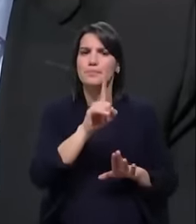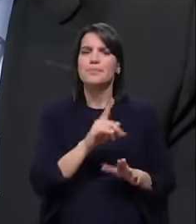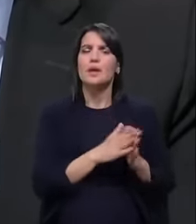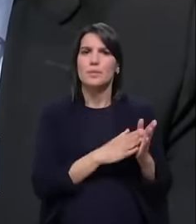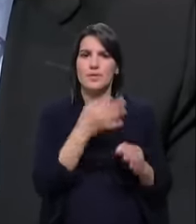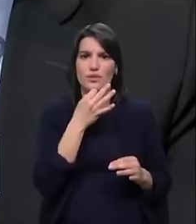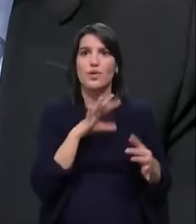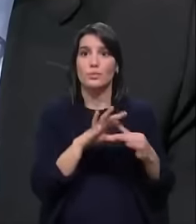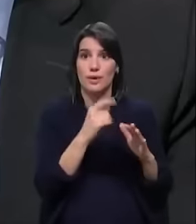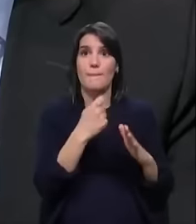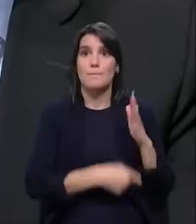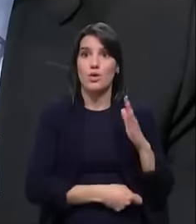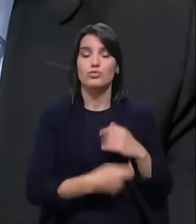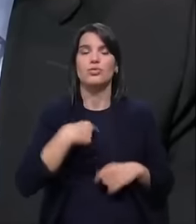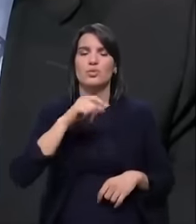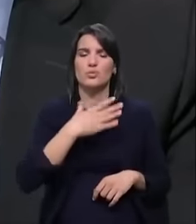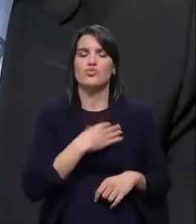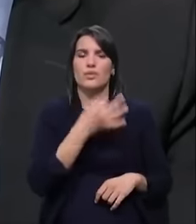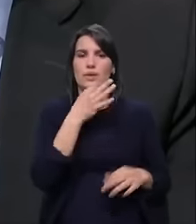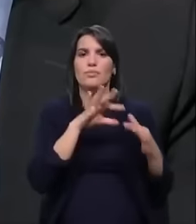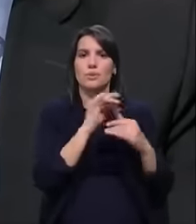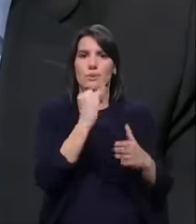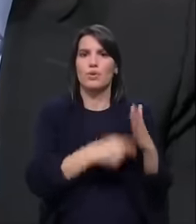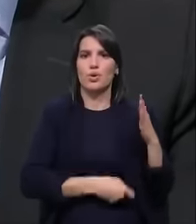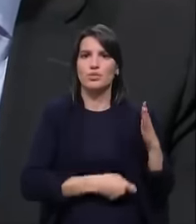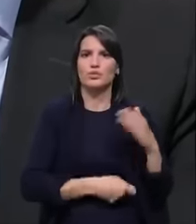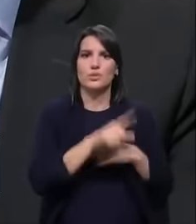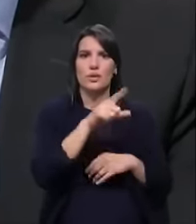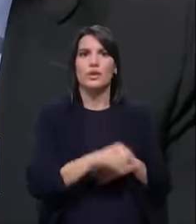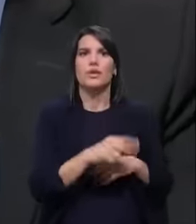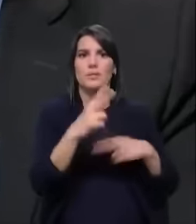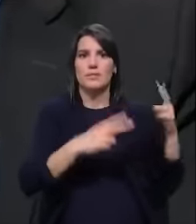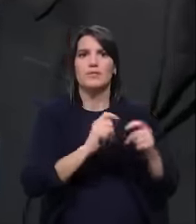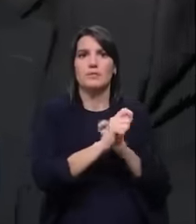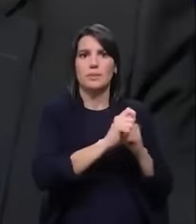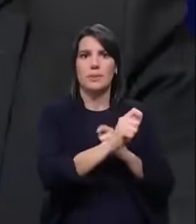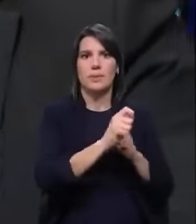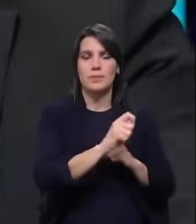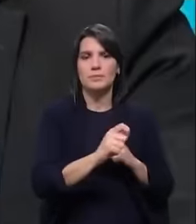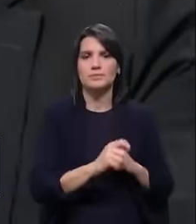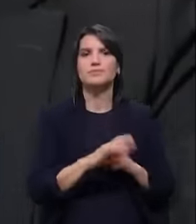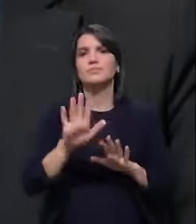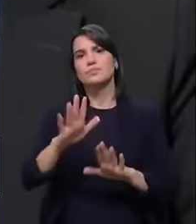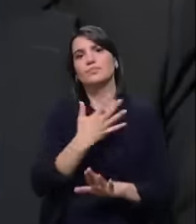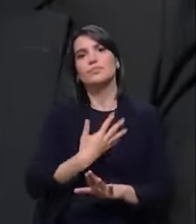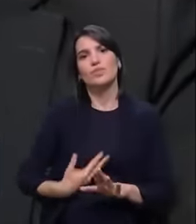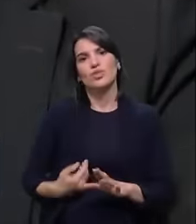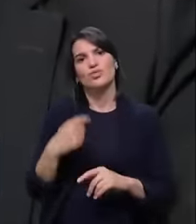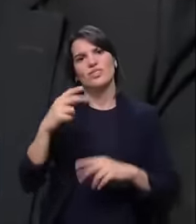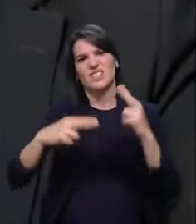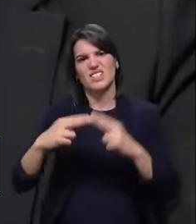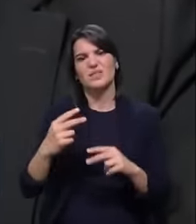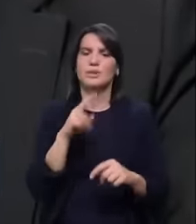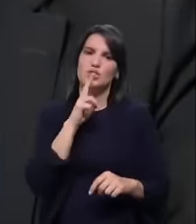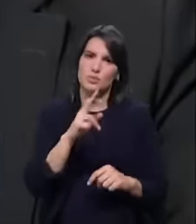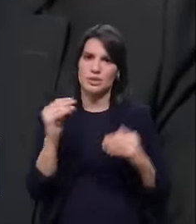de impostos, eu também gostava de falar sobre impostos e sobre carga fiscal. Já vamos à carga fiscal, Mariana, só para responder a isto, para